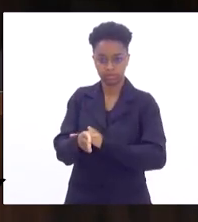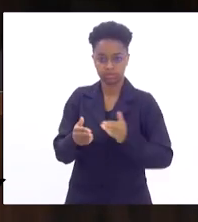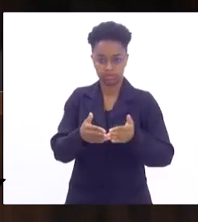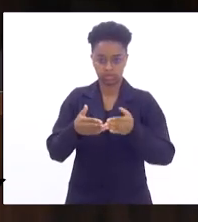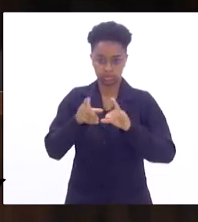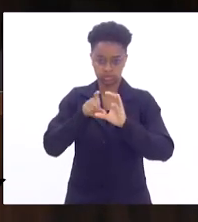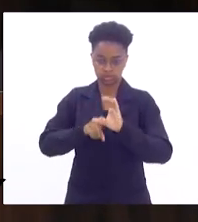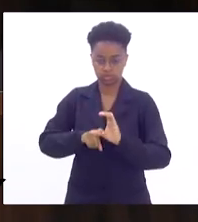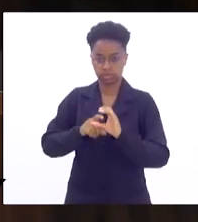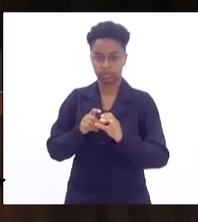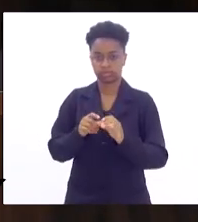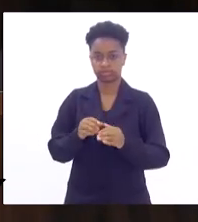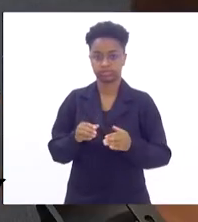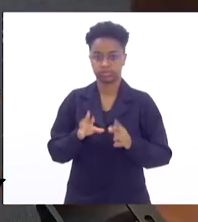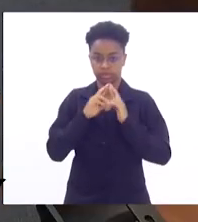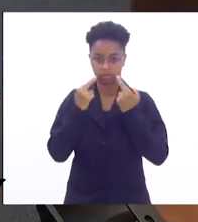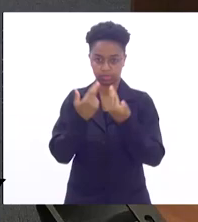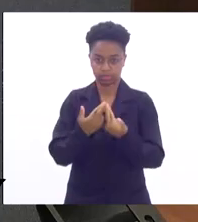suspensa a sessão